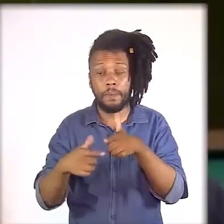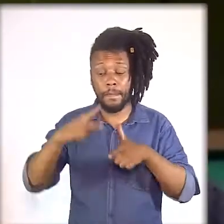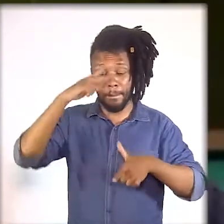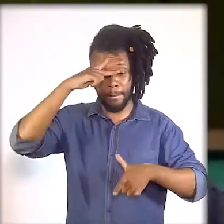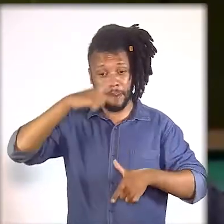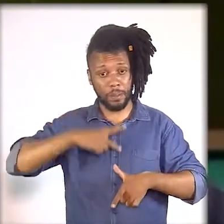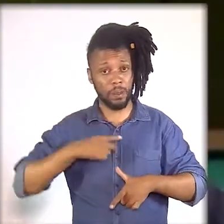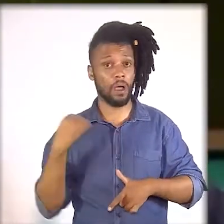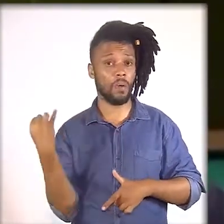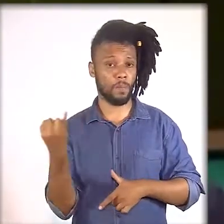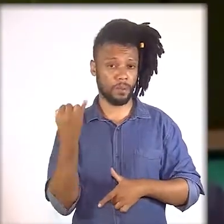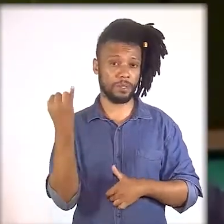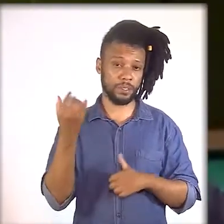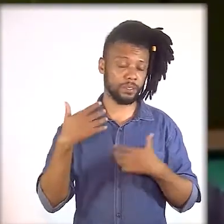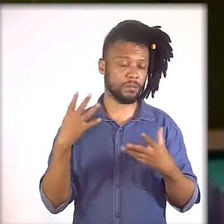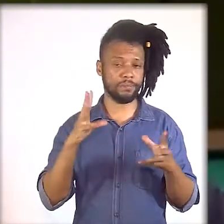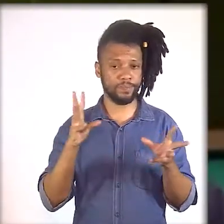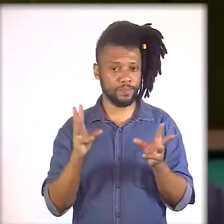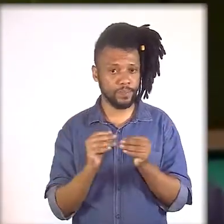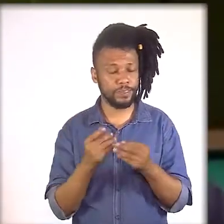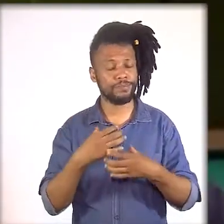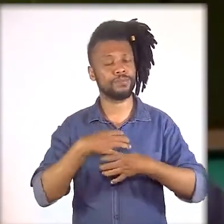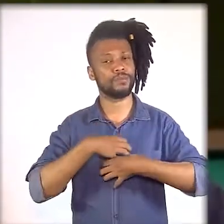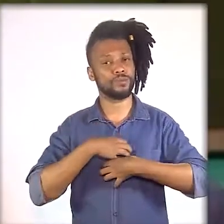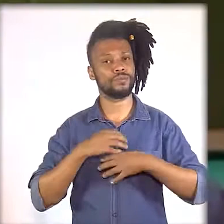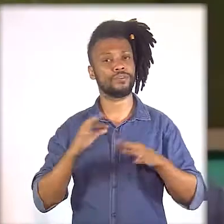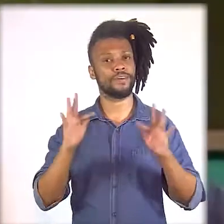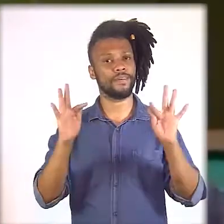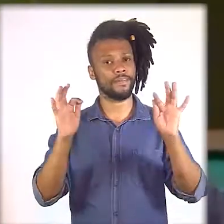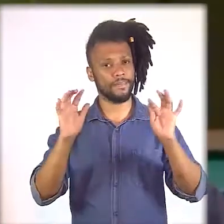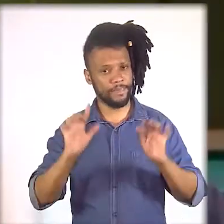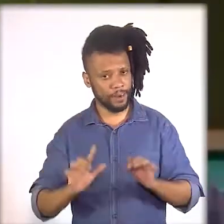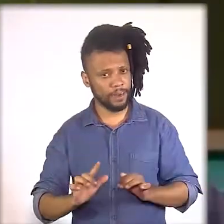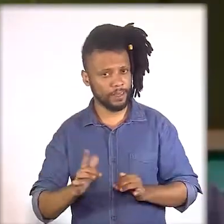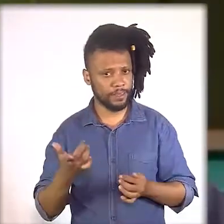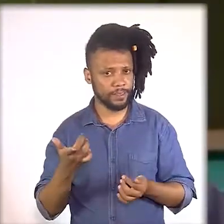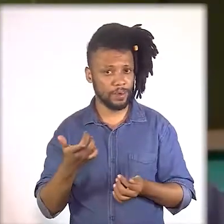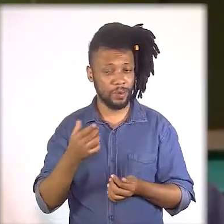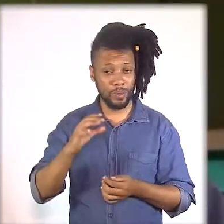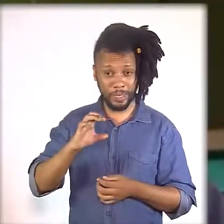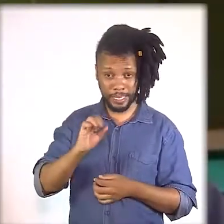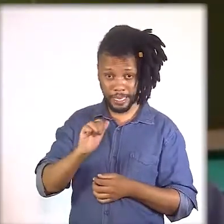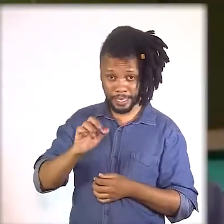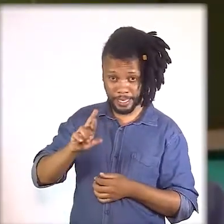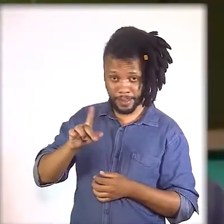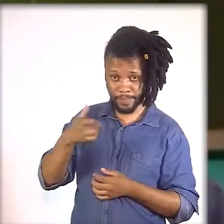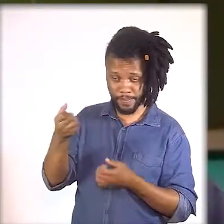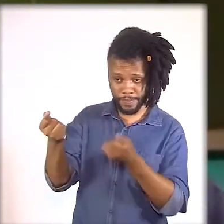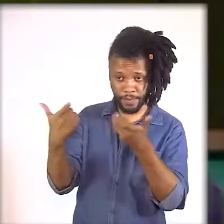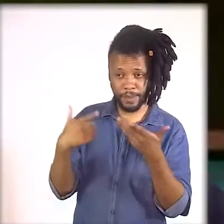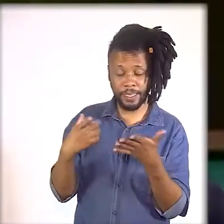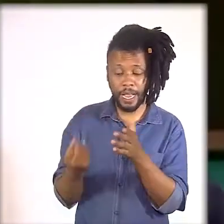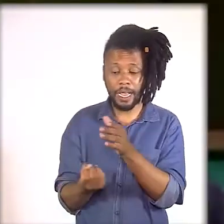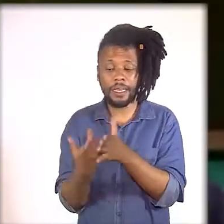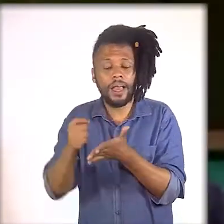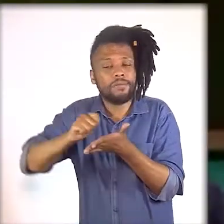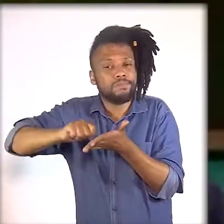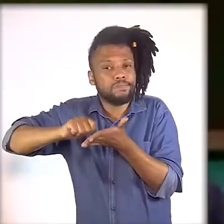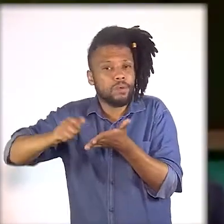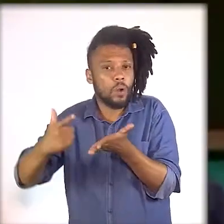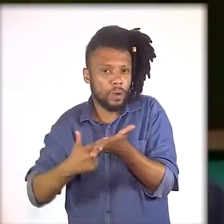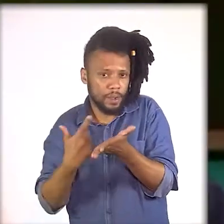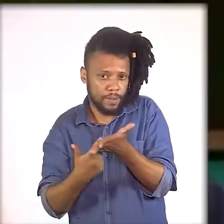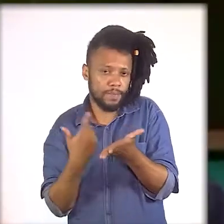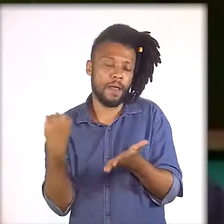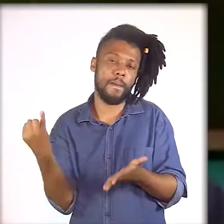pessoal importante. Então é isso. Eu fiquei muito feliz mesmo quando o César me falou que ia fazer. É uma obra que vem em